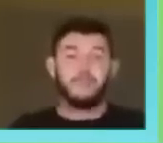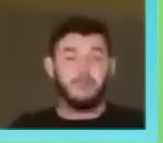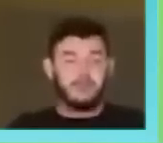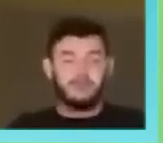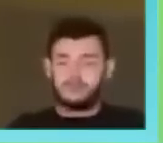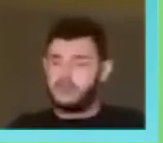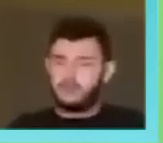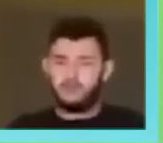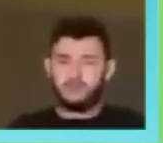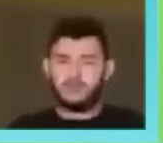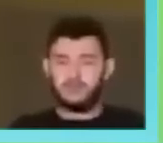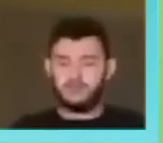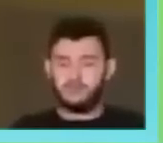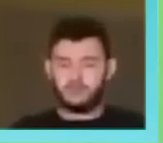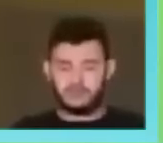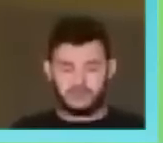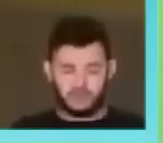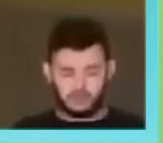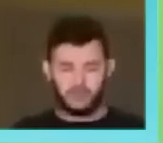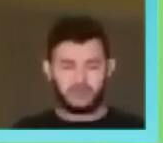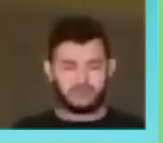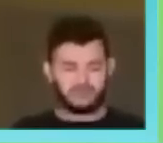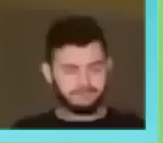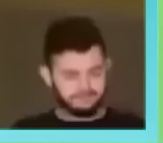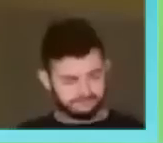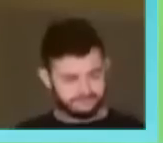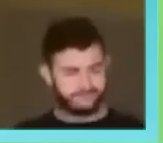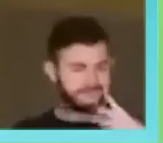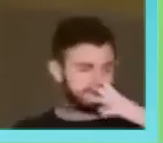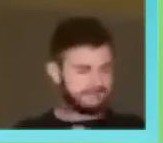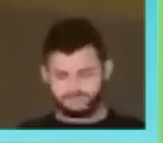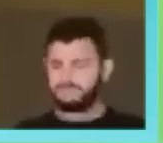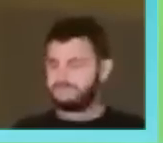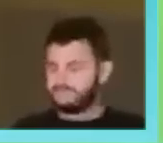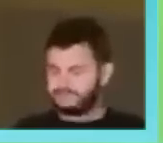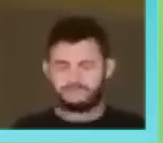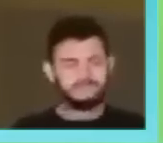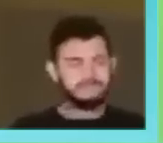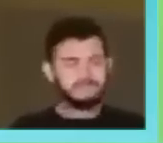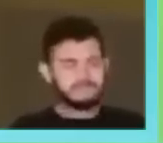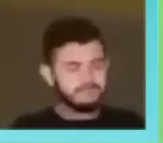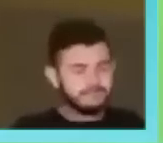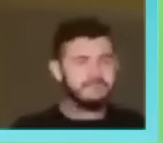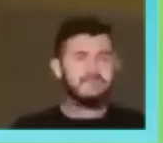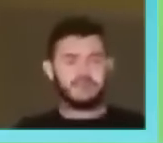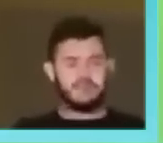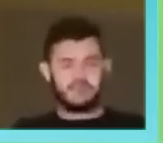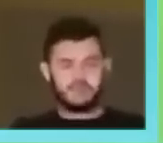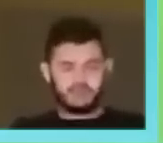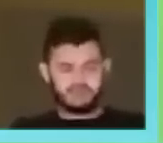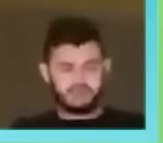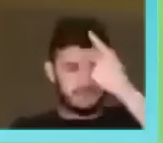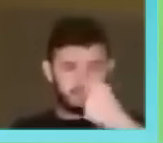a luta. A partir de agora nós temos que resistir, persistir, teimar, exigir, cobrar, fazer a nossa parte. A mim não